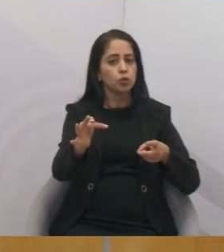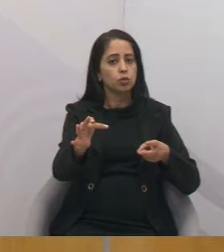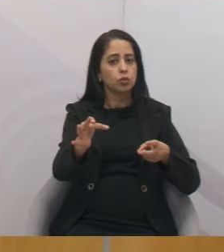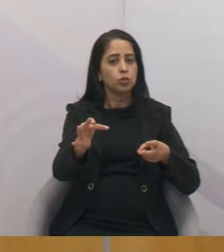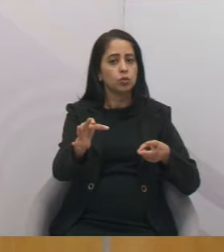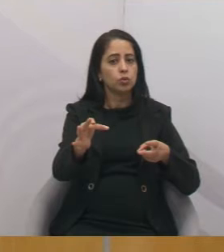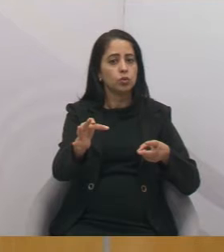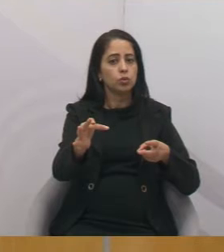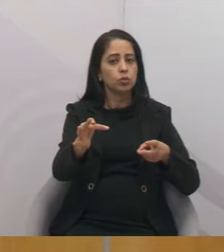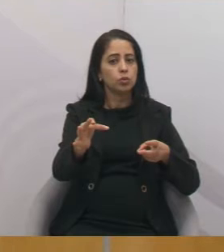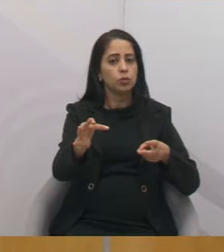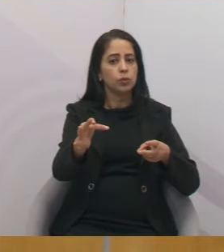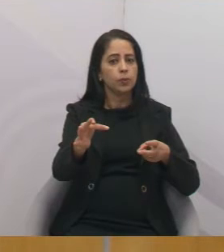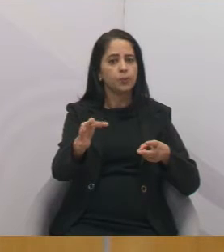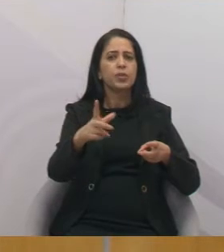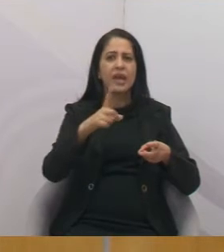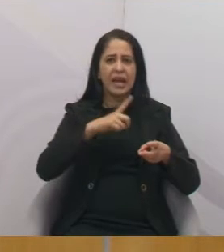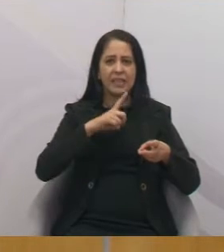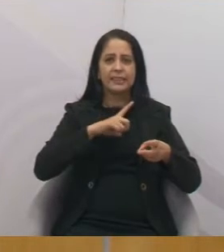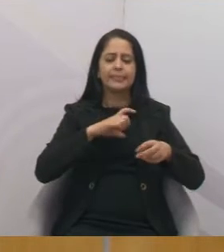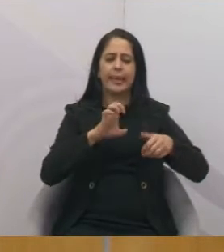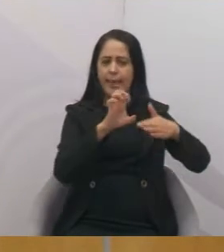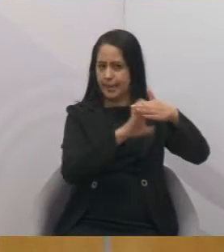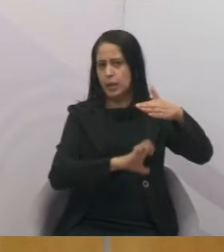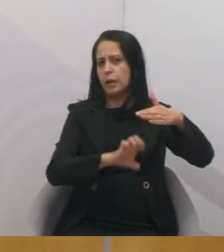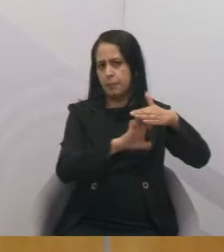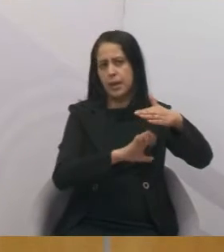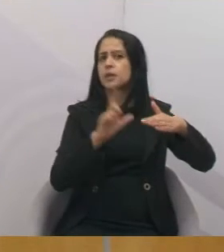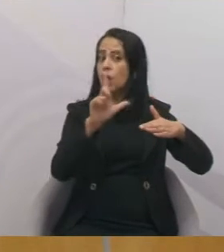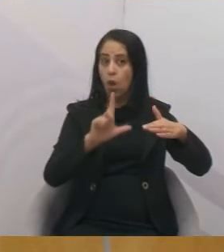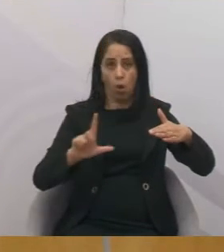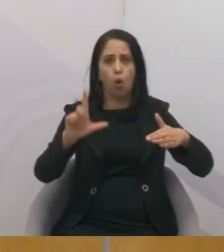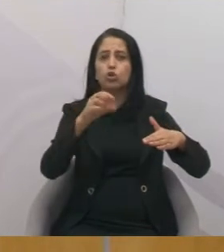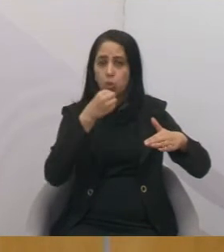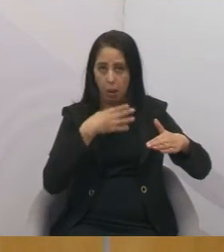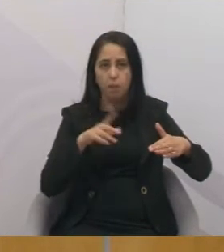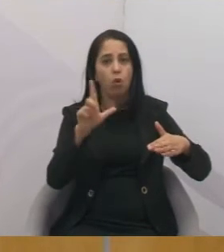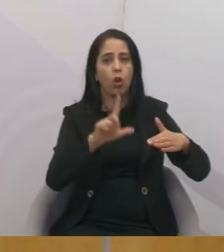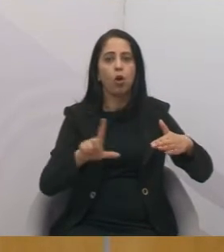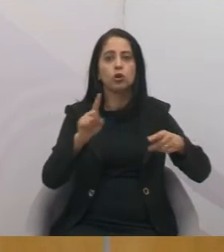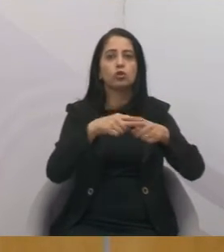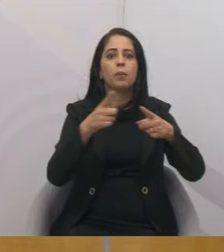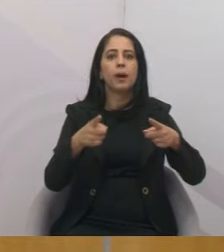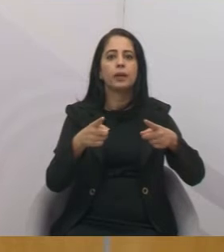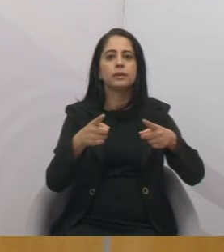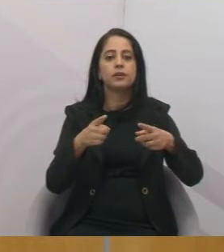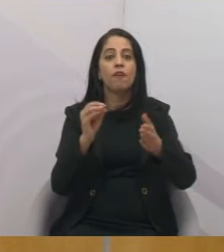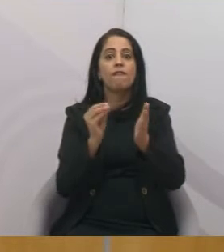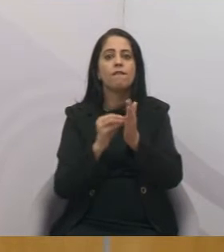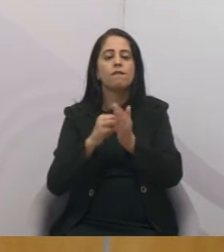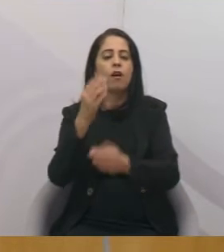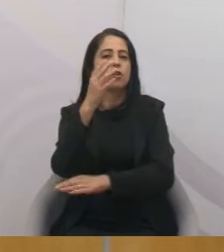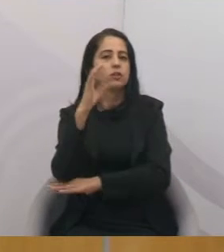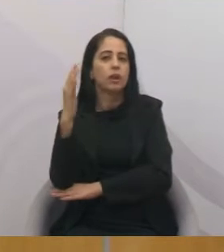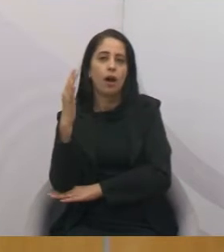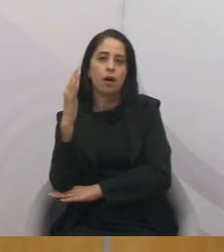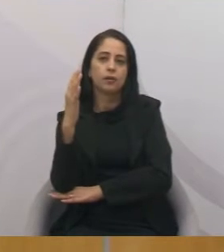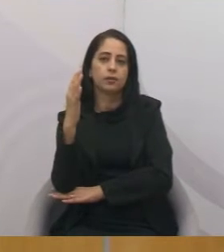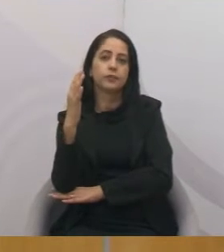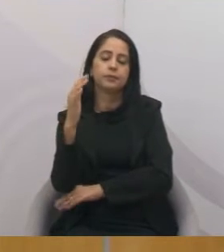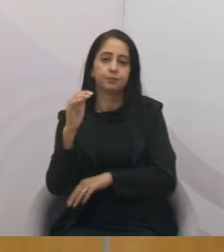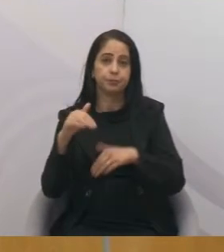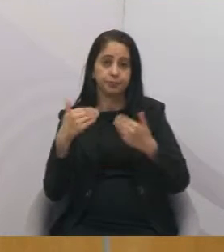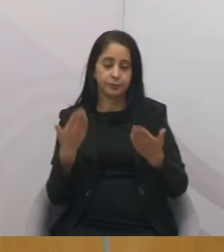distante, termos empreendimentos que é bom para a gente gerar emprego e renda, mas com um desequilíbrio. Isso vai fazer mal para as